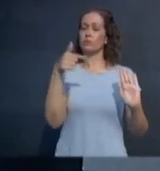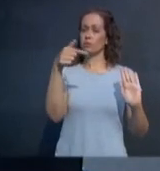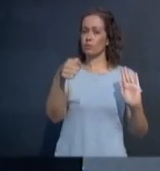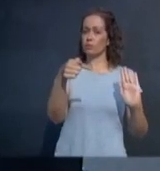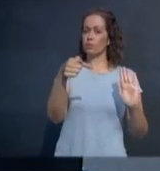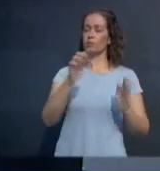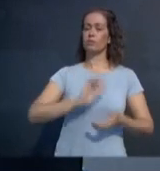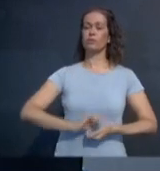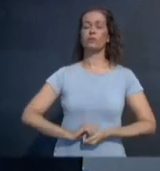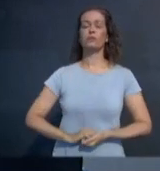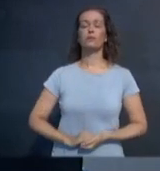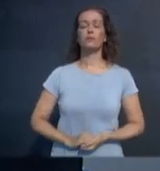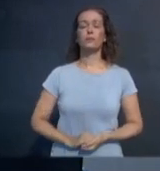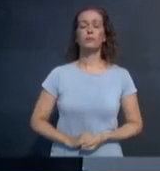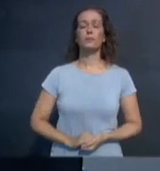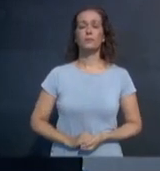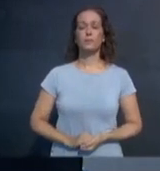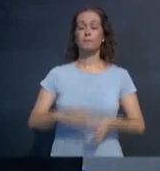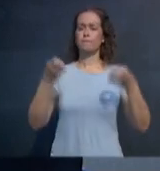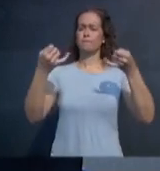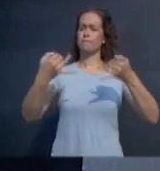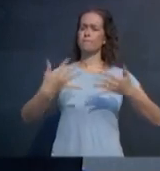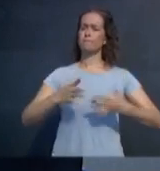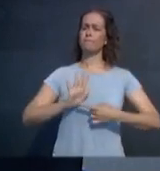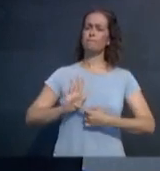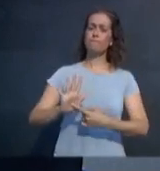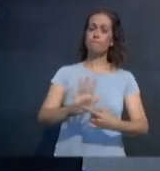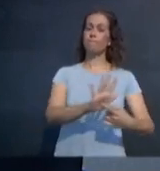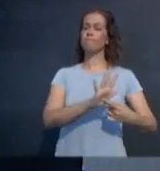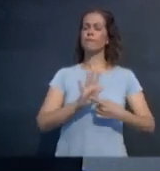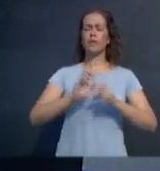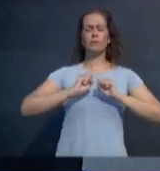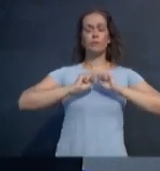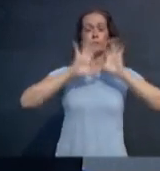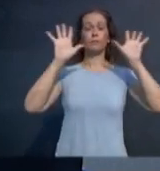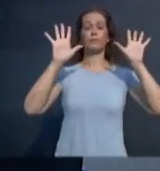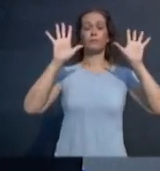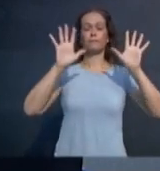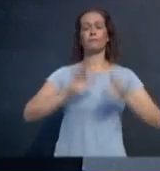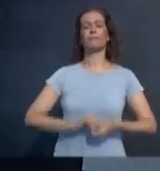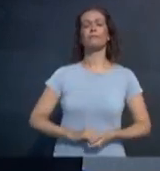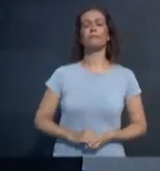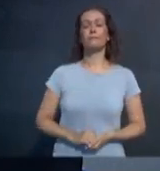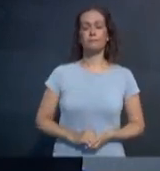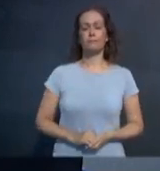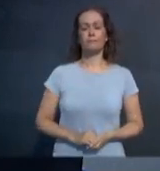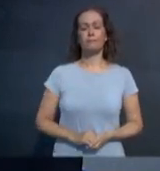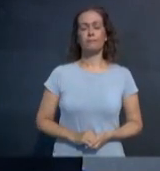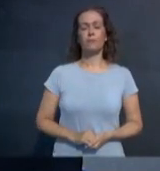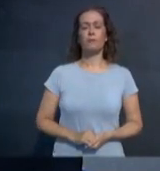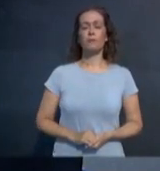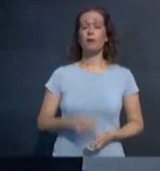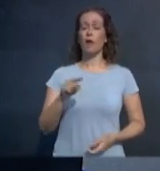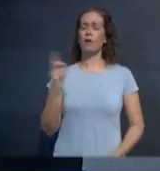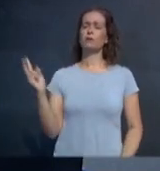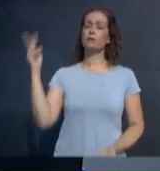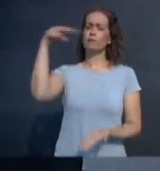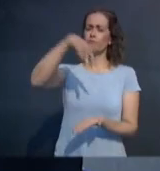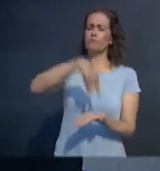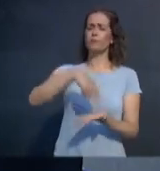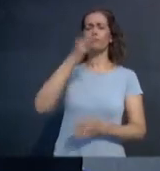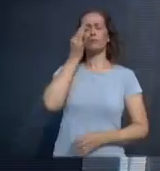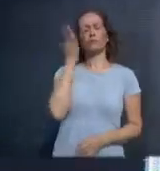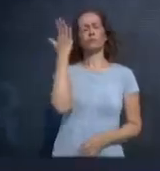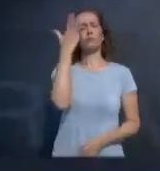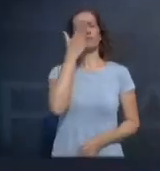o versículo de número 7, expressa de uma forma tão clara: este veio como testemunha,